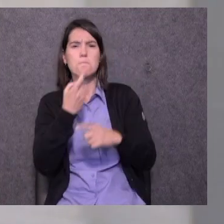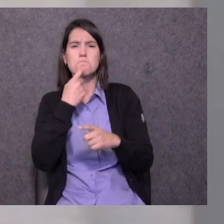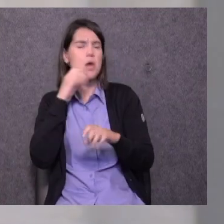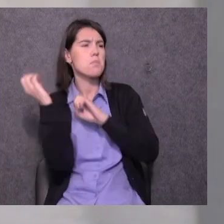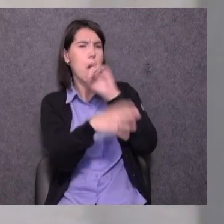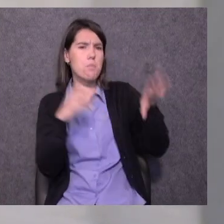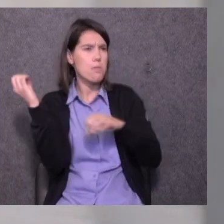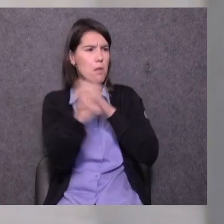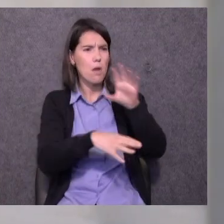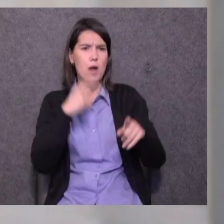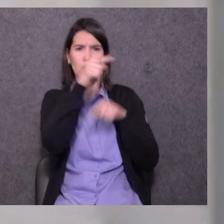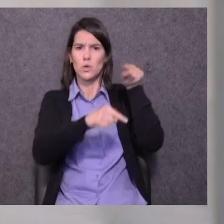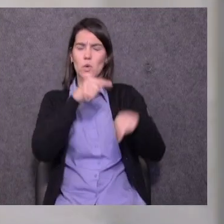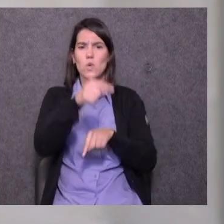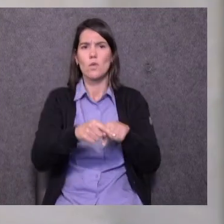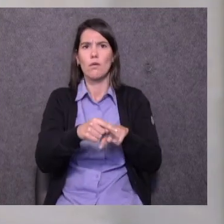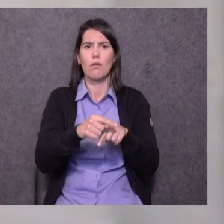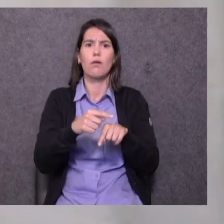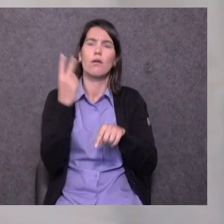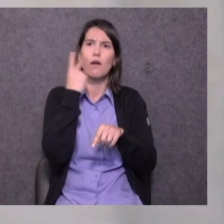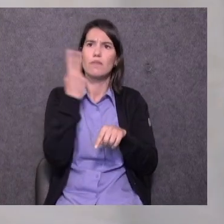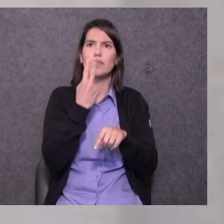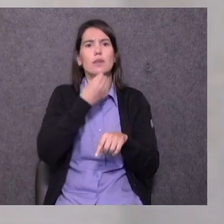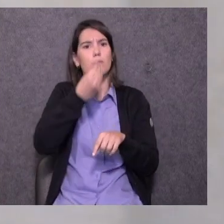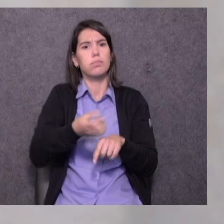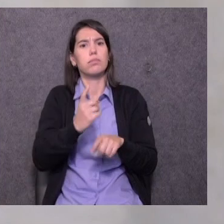vida, depois de lhe ter roubado a dignidade.